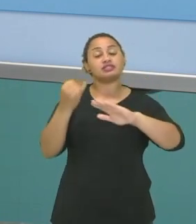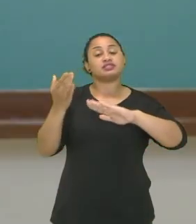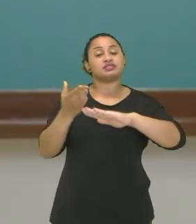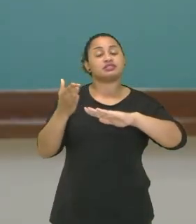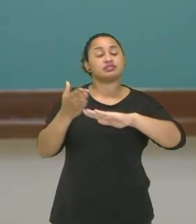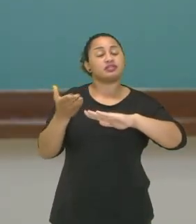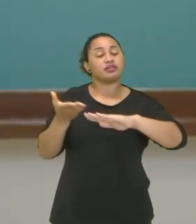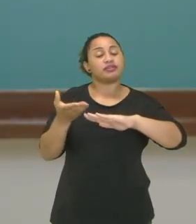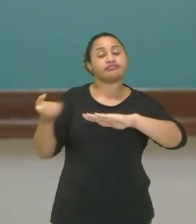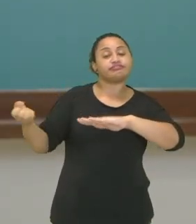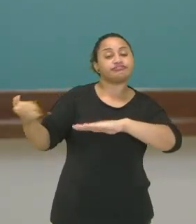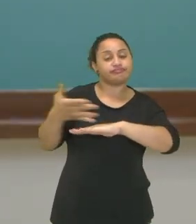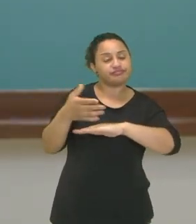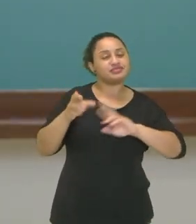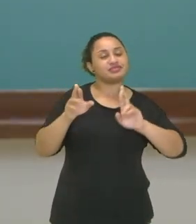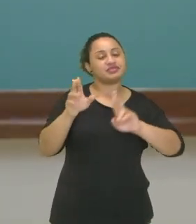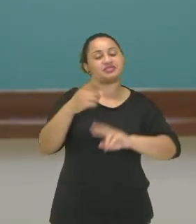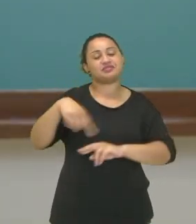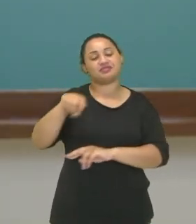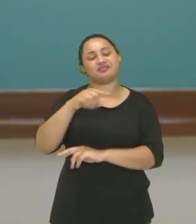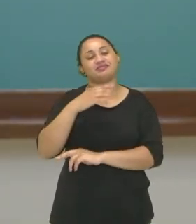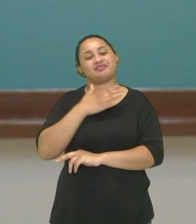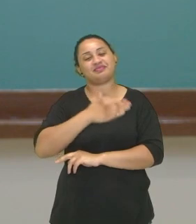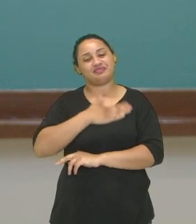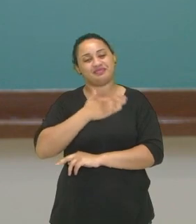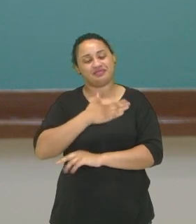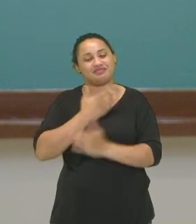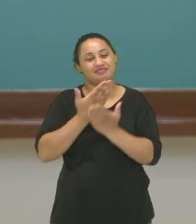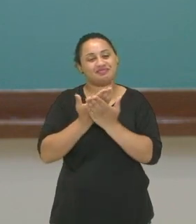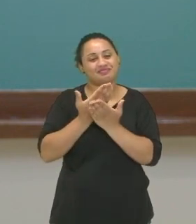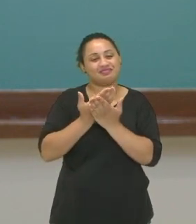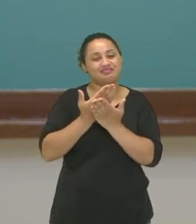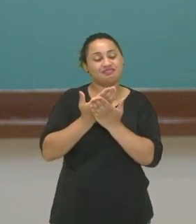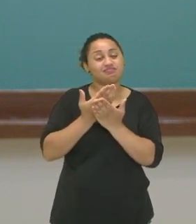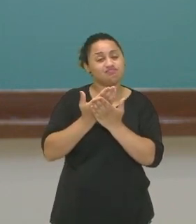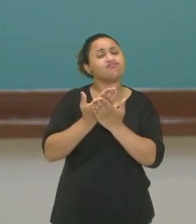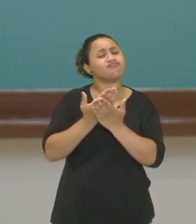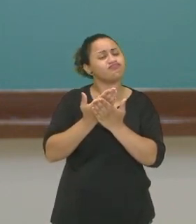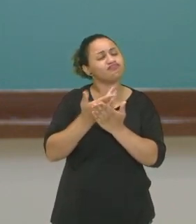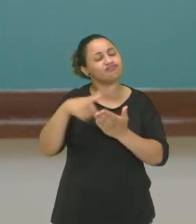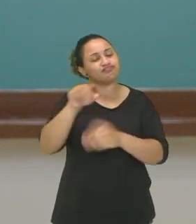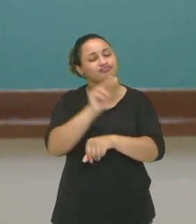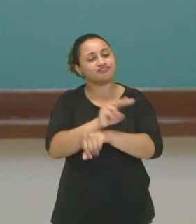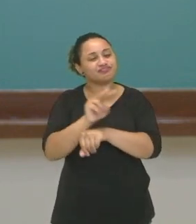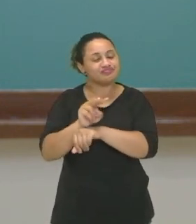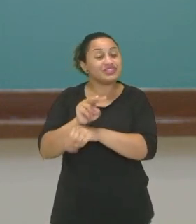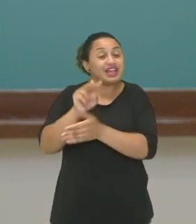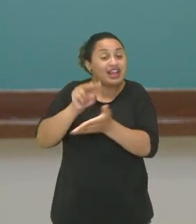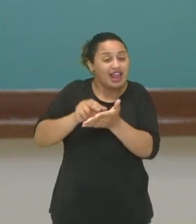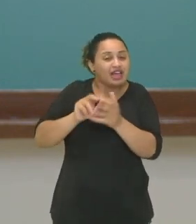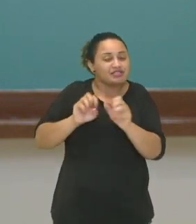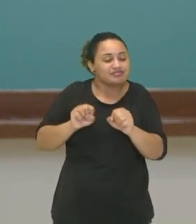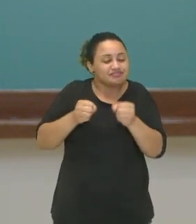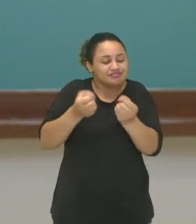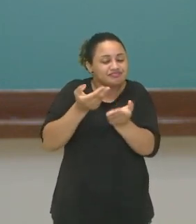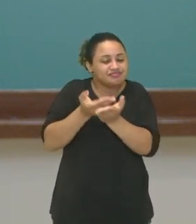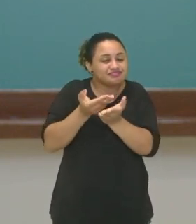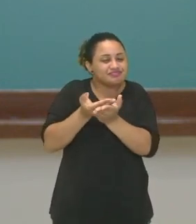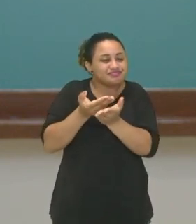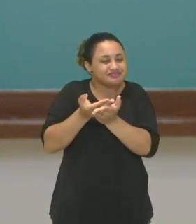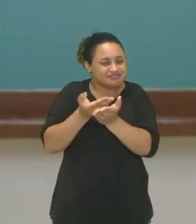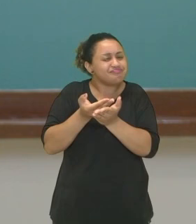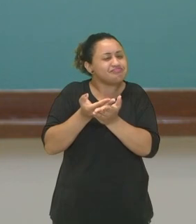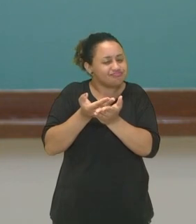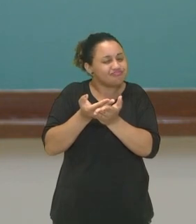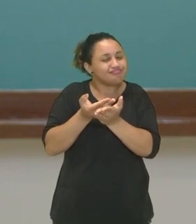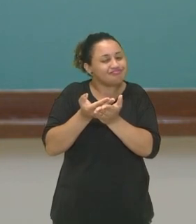modernidade. Eu espero que vocês tenham gostado dessa aula. Se cuidem, leiam mais, estudem mais, procurem ir